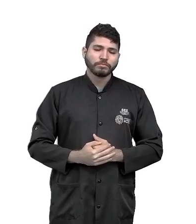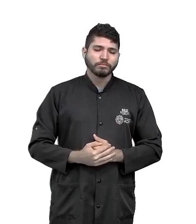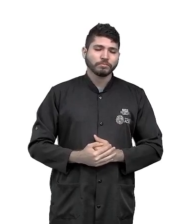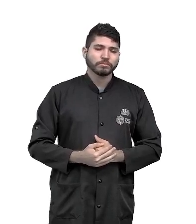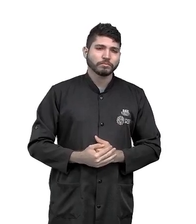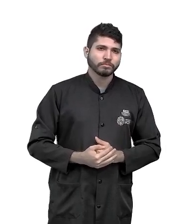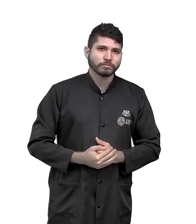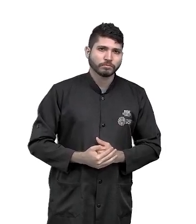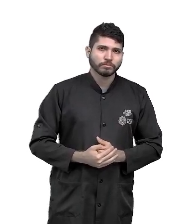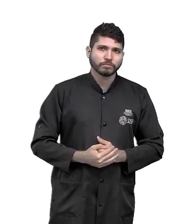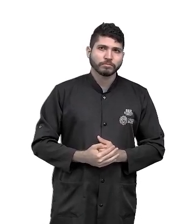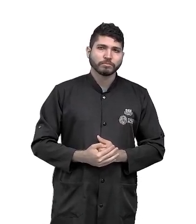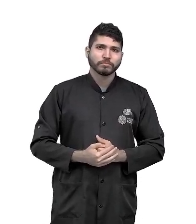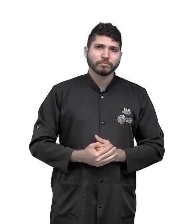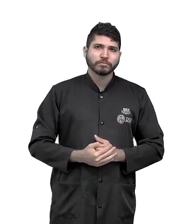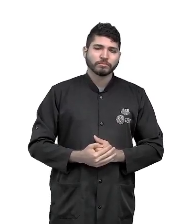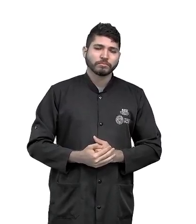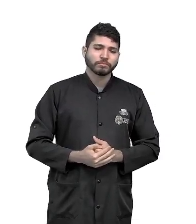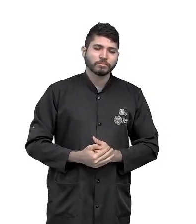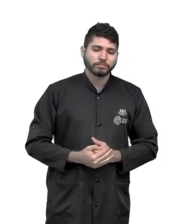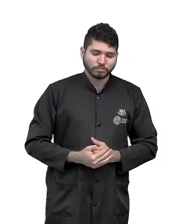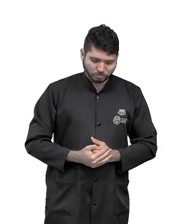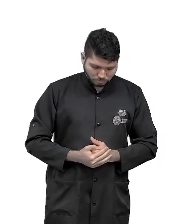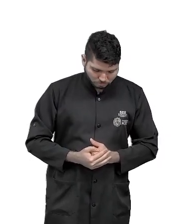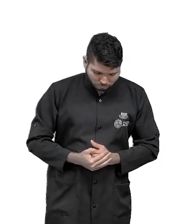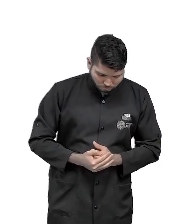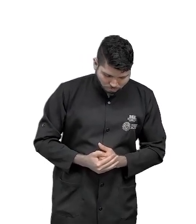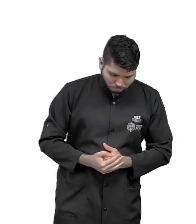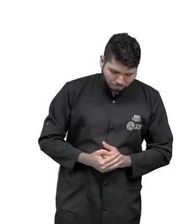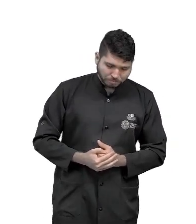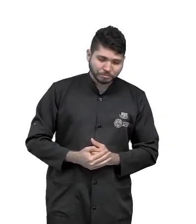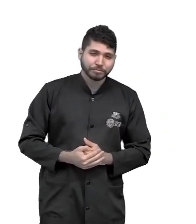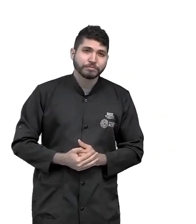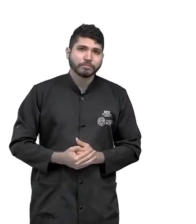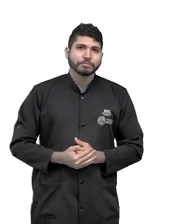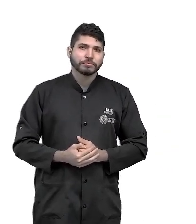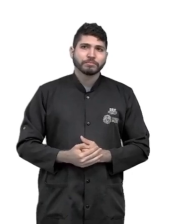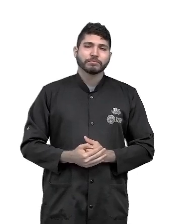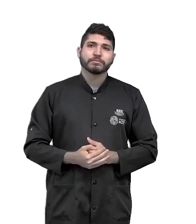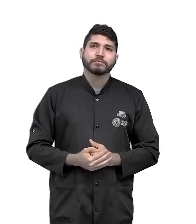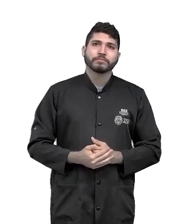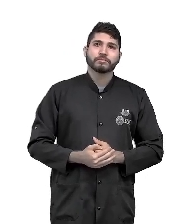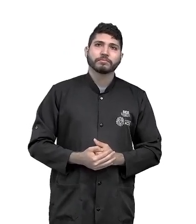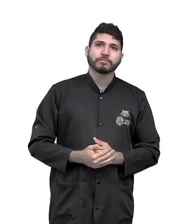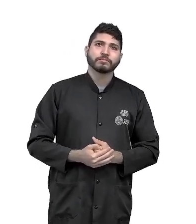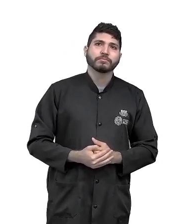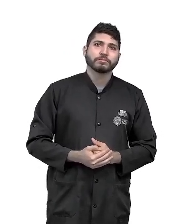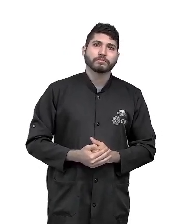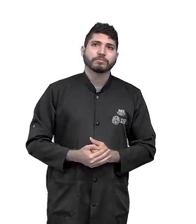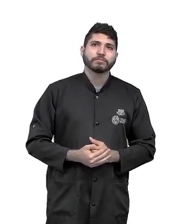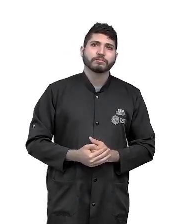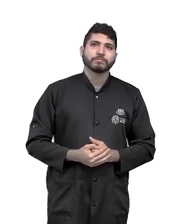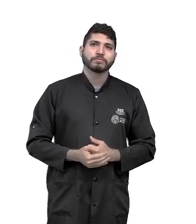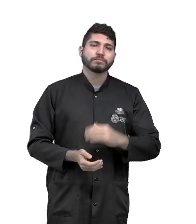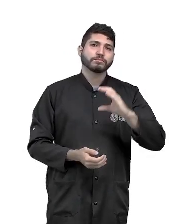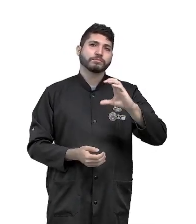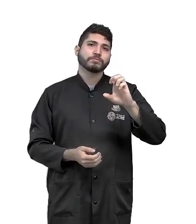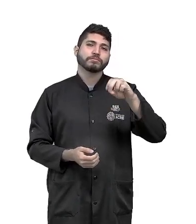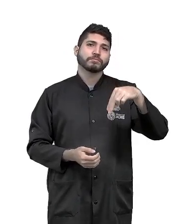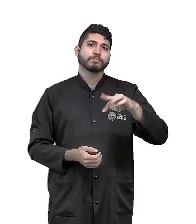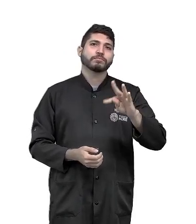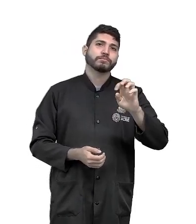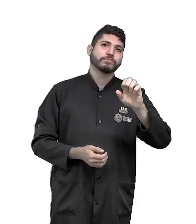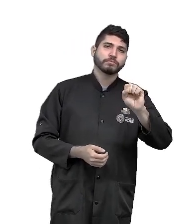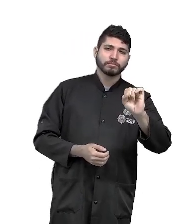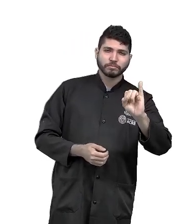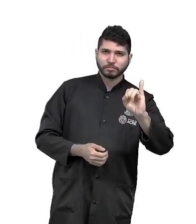Vamos lá. Eu tenho aqui o probleminha e o comando é esse, ele quer saber qual o centésimo termo.